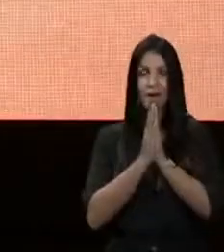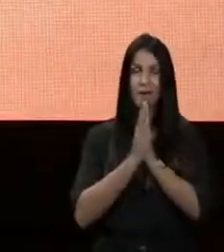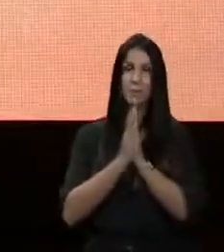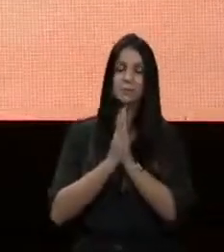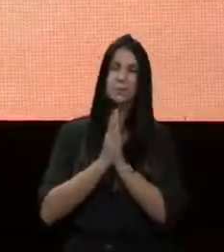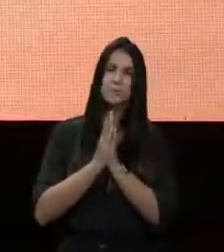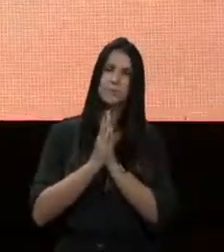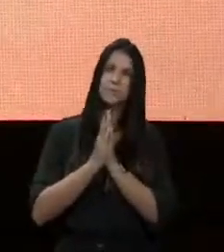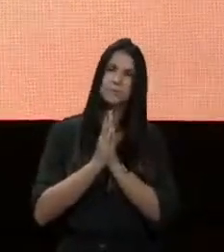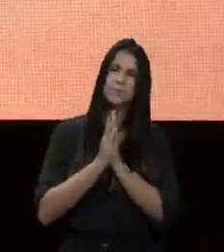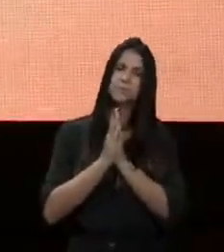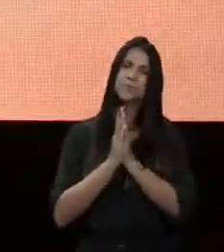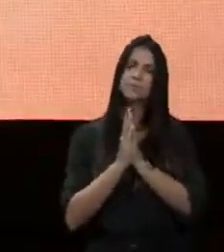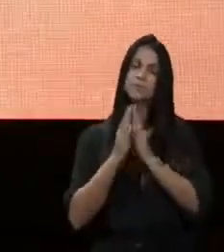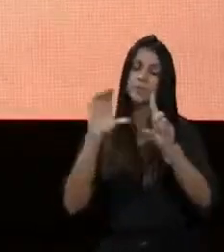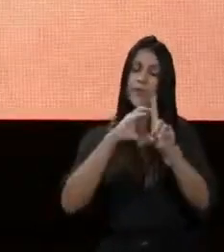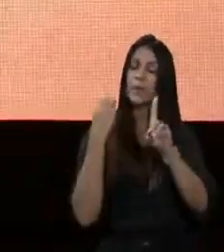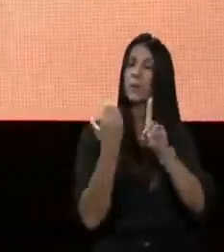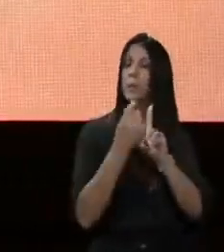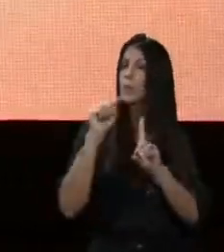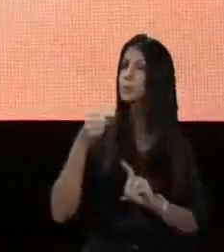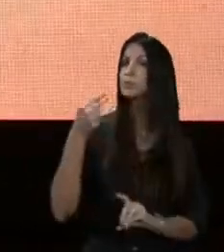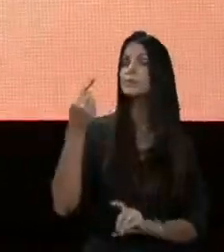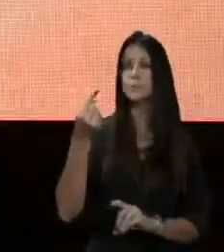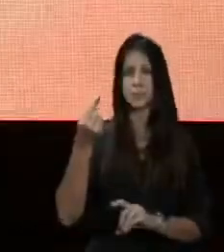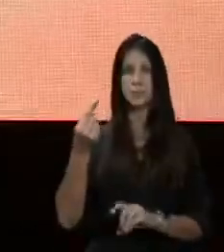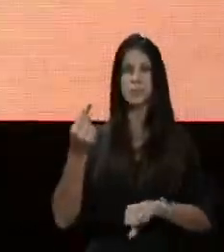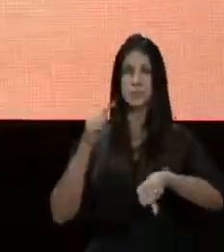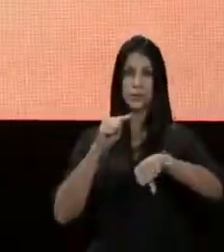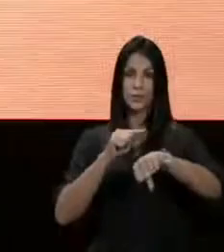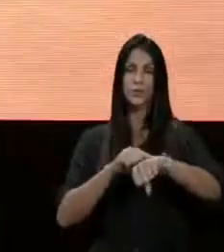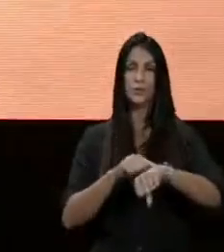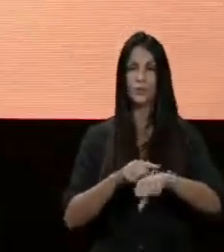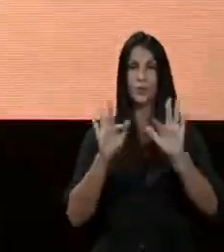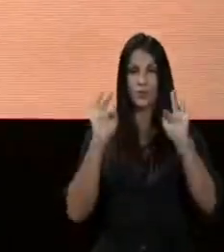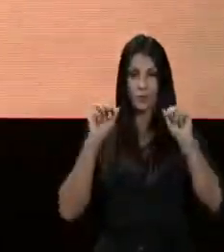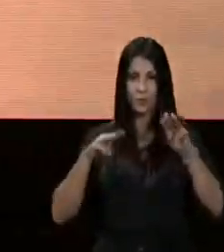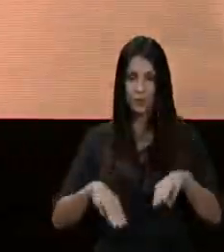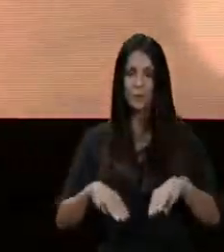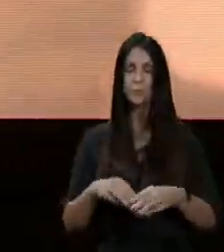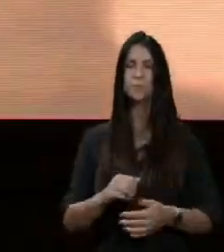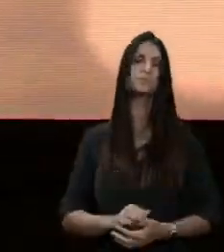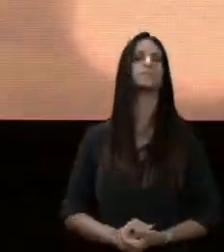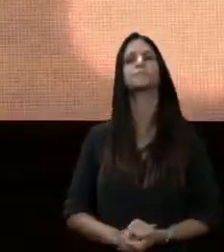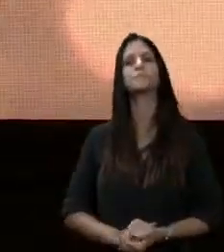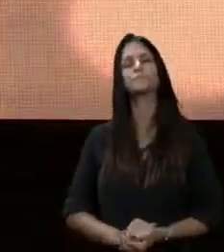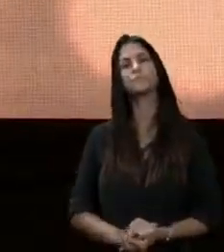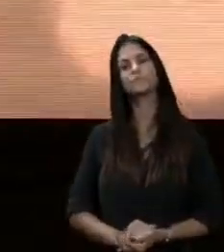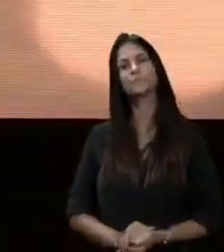nós vamos ter um momento que a gente em todo o culto aqui deixei para o final hoje que não mais importante mais importante era vocês estarem aqui